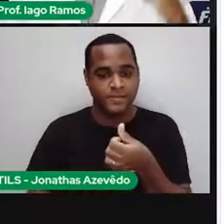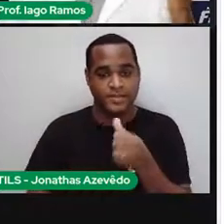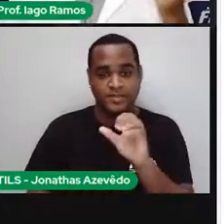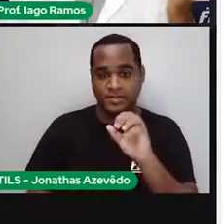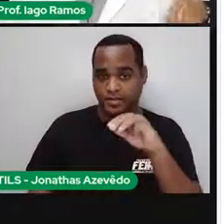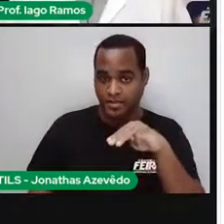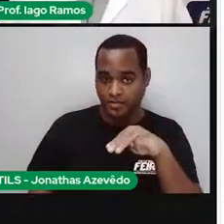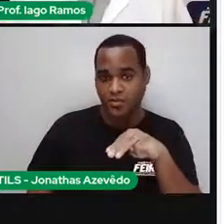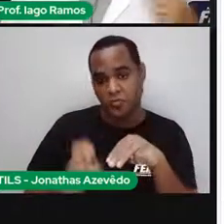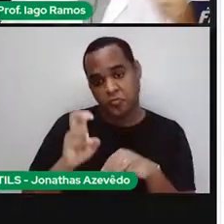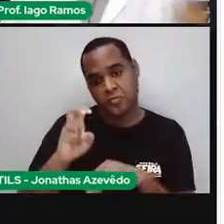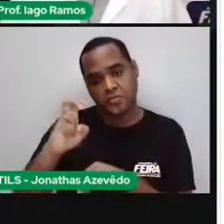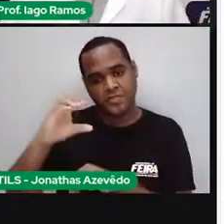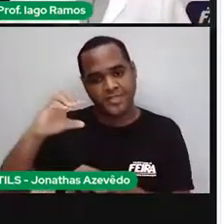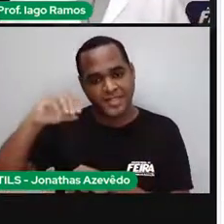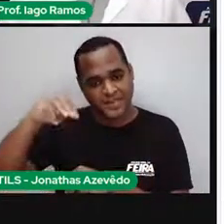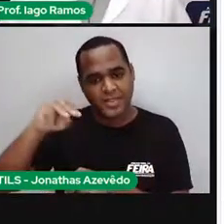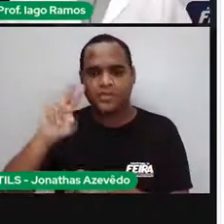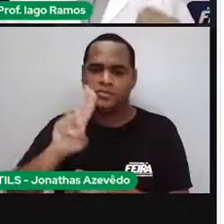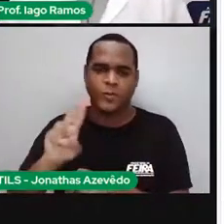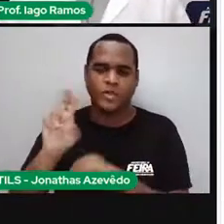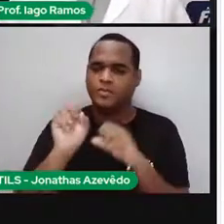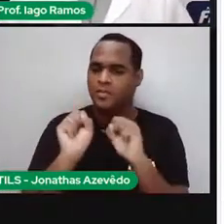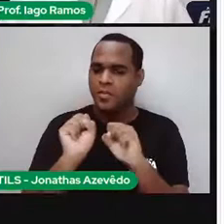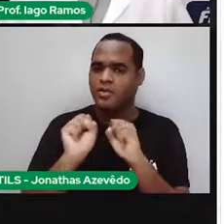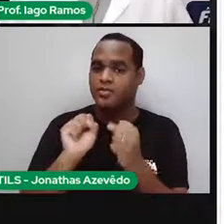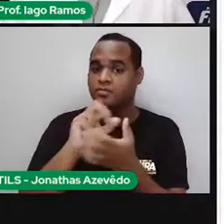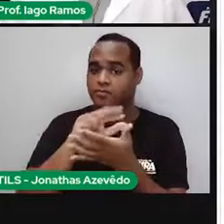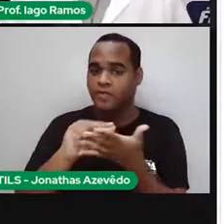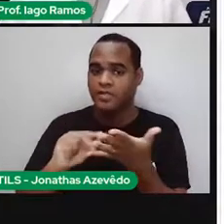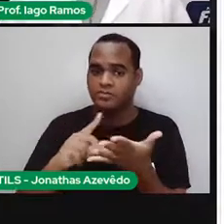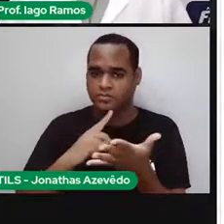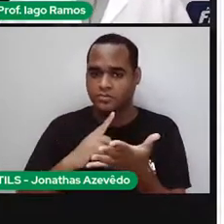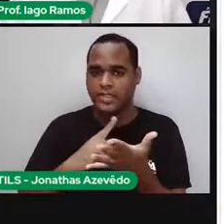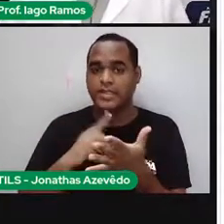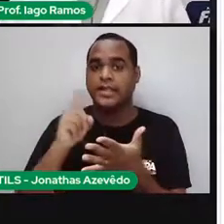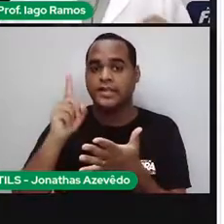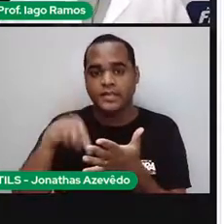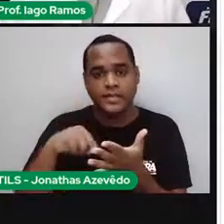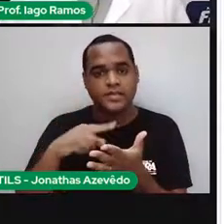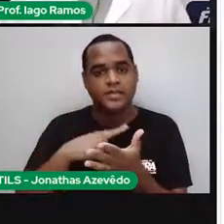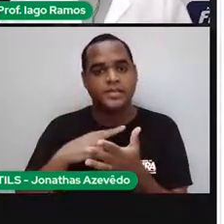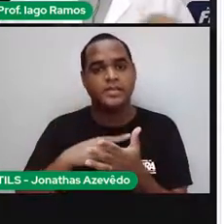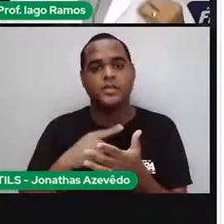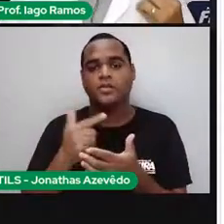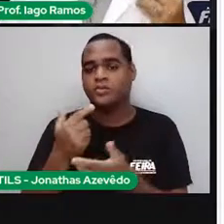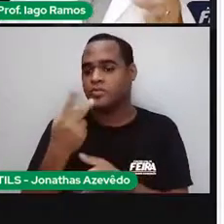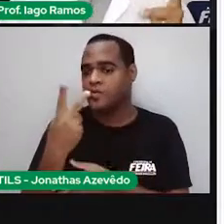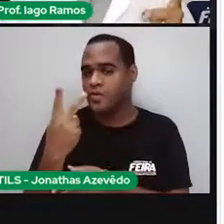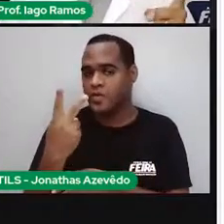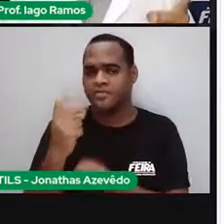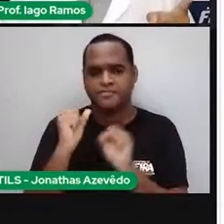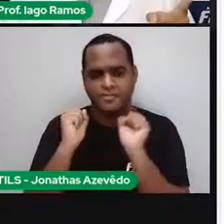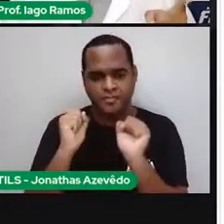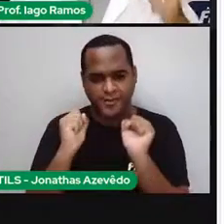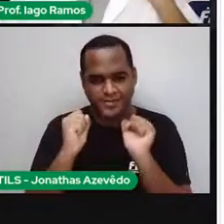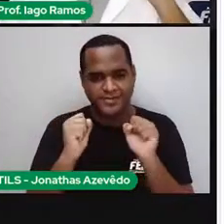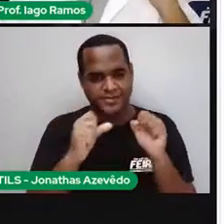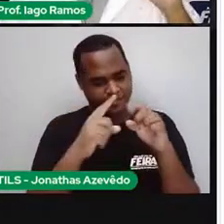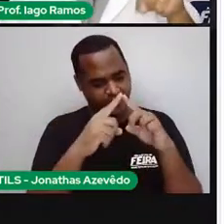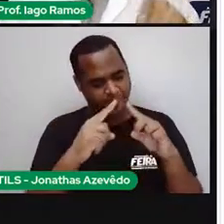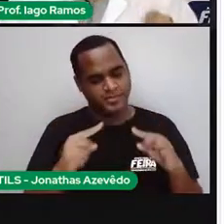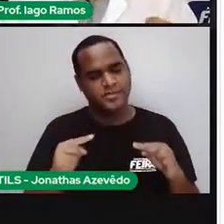usando uma dessas duas diagonais esse triângulo vai ser dividido em dois aliás